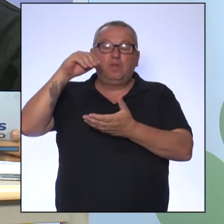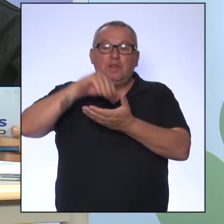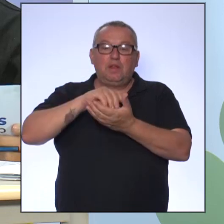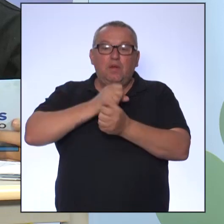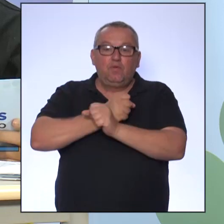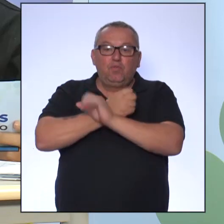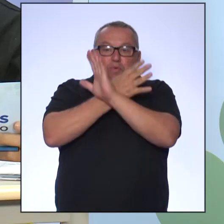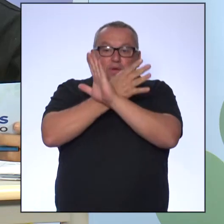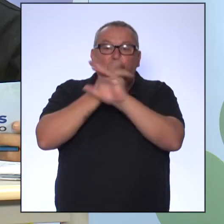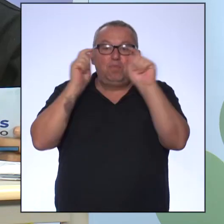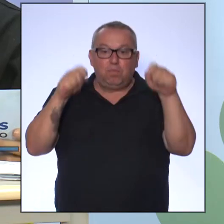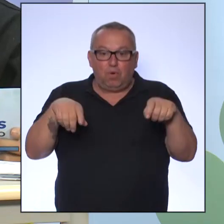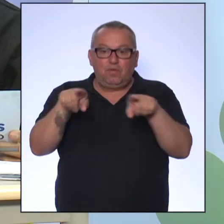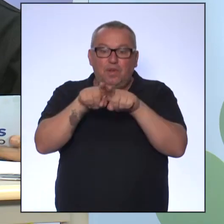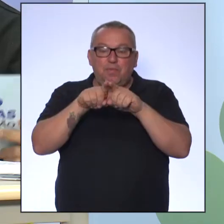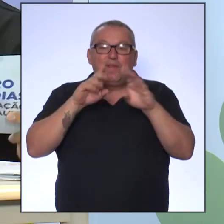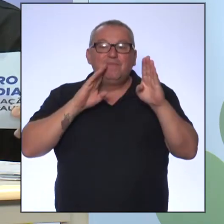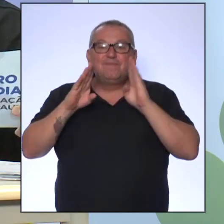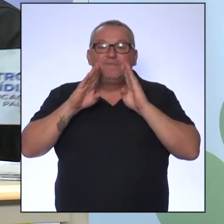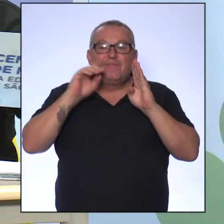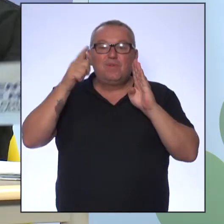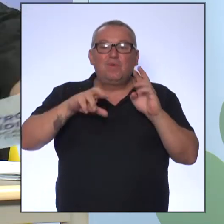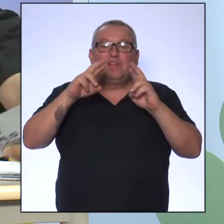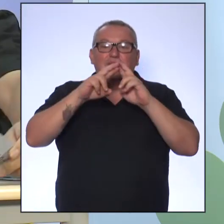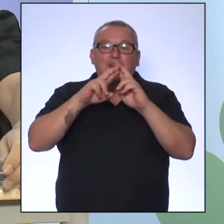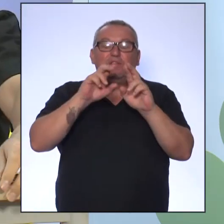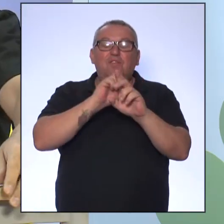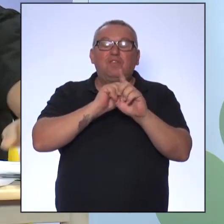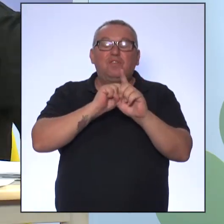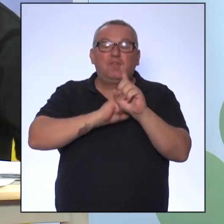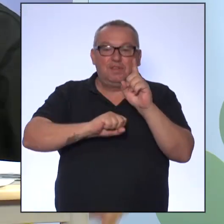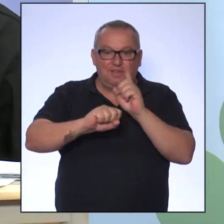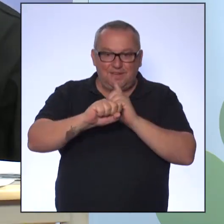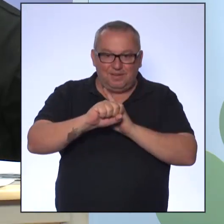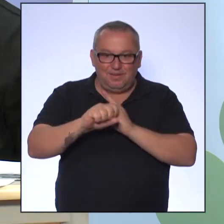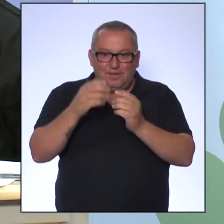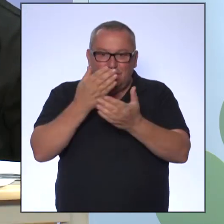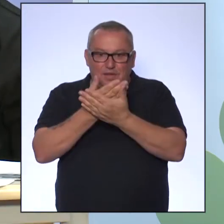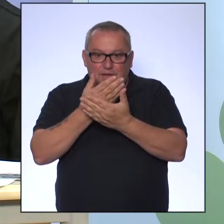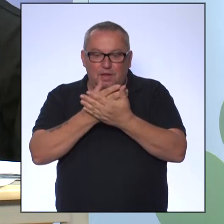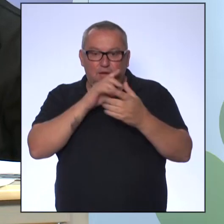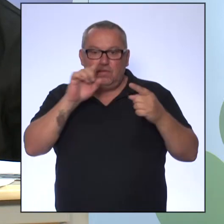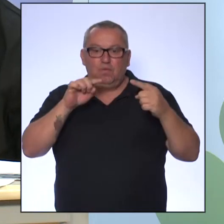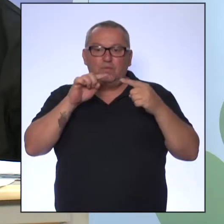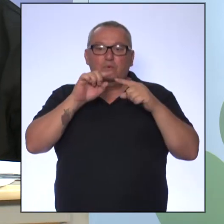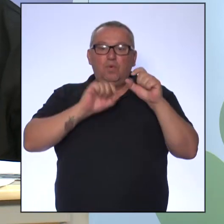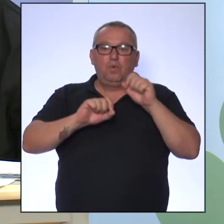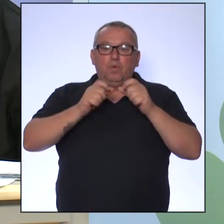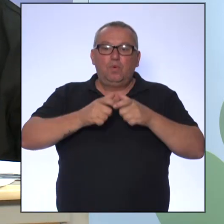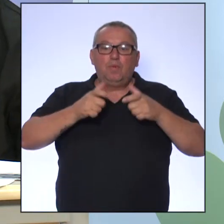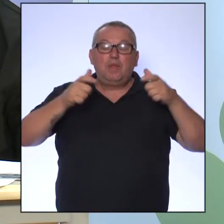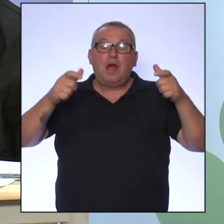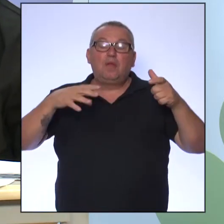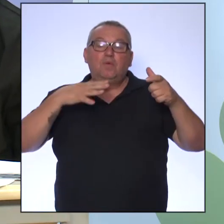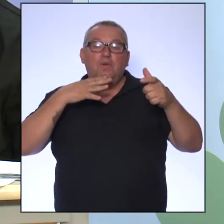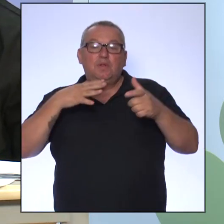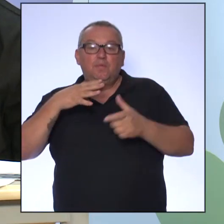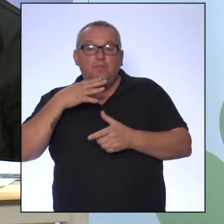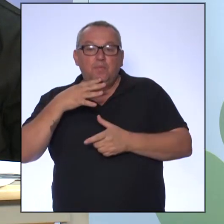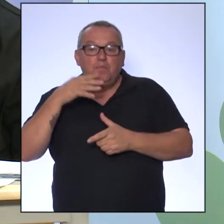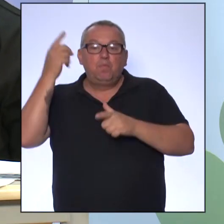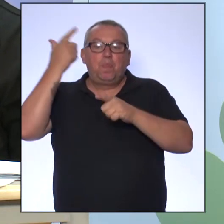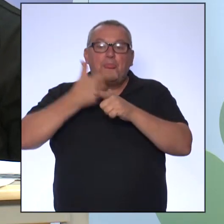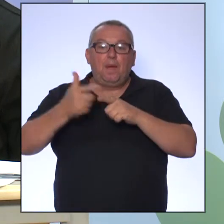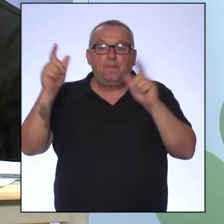pode acompanhar ainda pelo Facebook e outras redes sociais. Esta aula tem como objetivo ampliar o repertório sobre